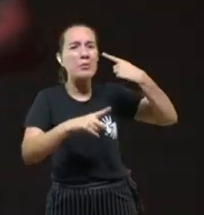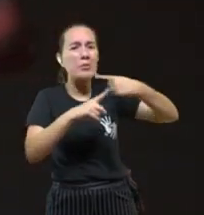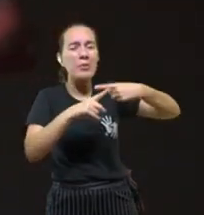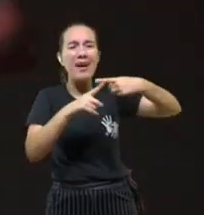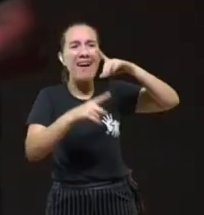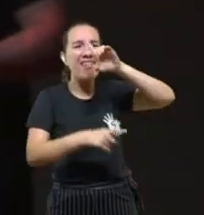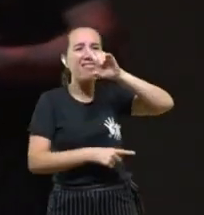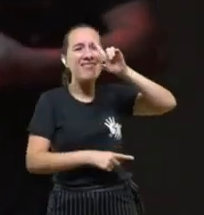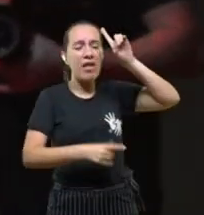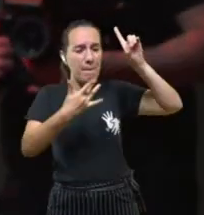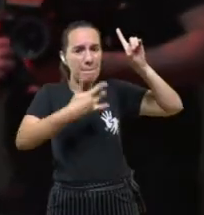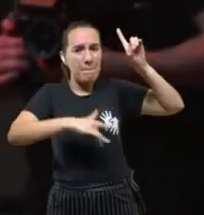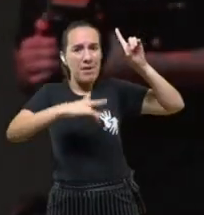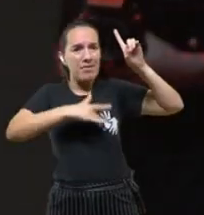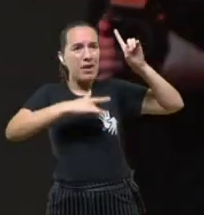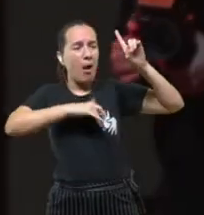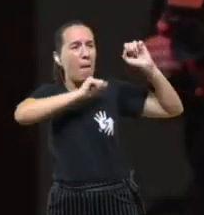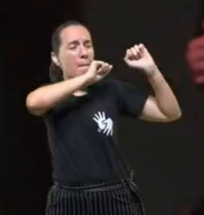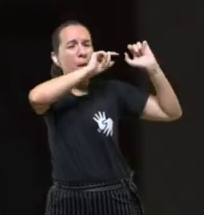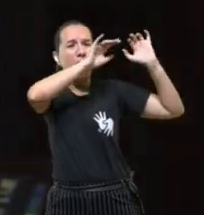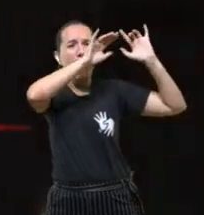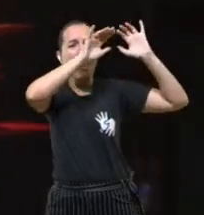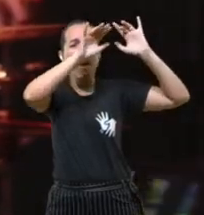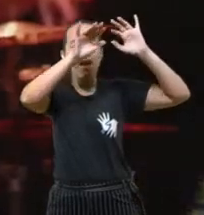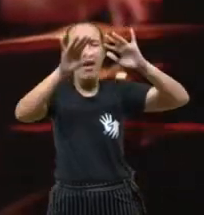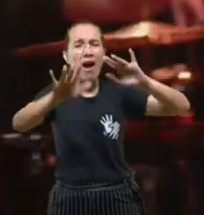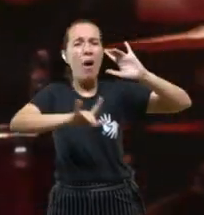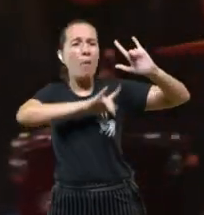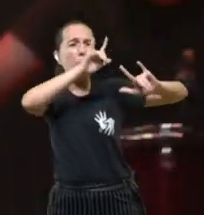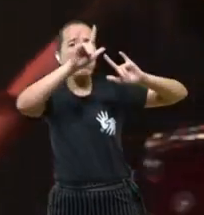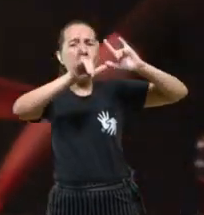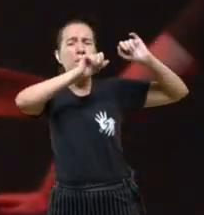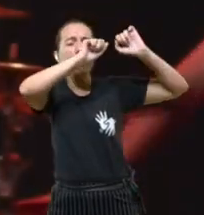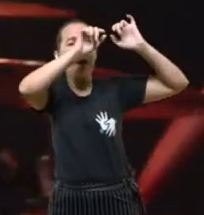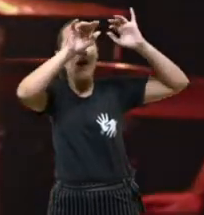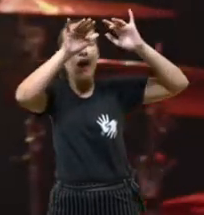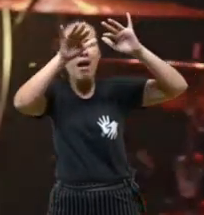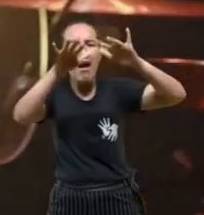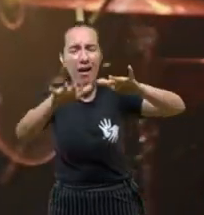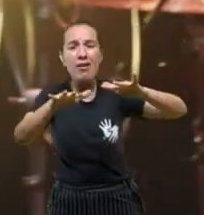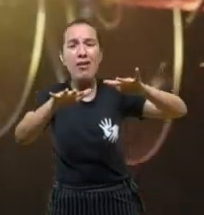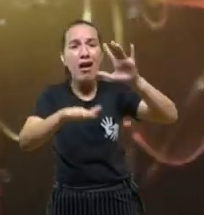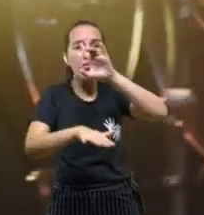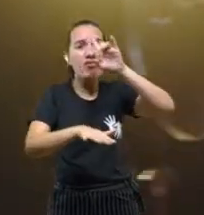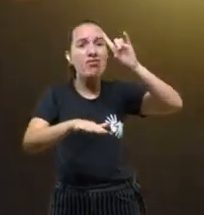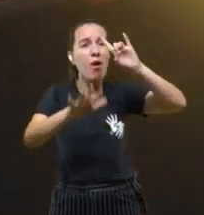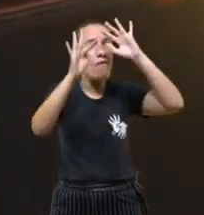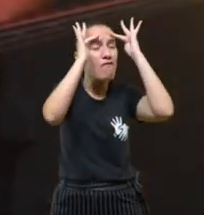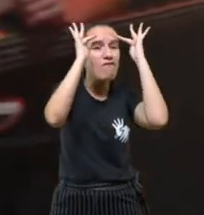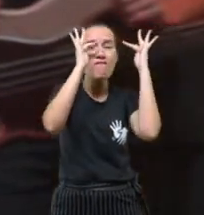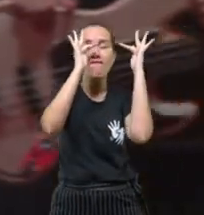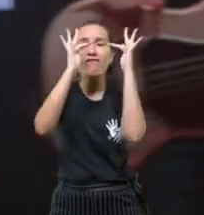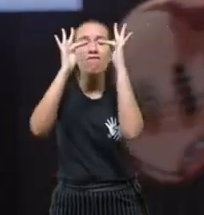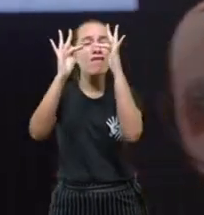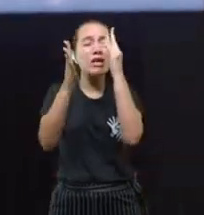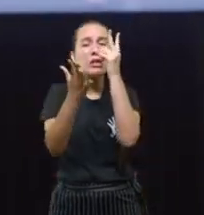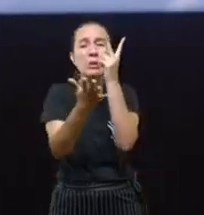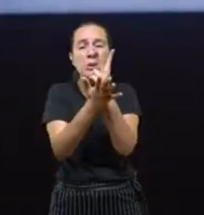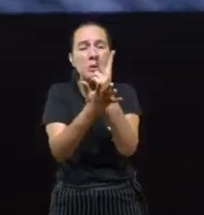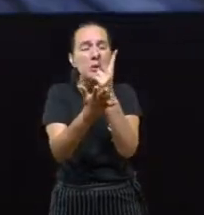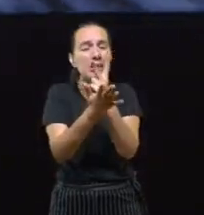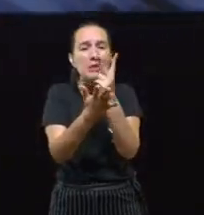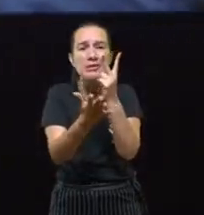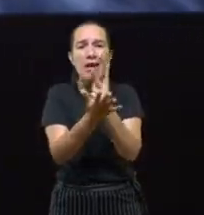sua misericórdia, com seu amor, com a sua fidelidade. Ao longo